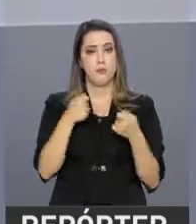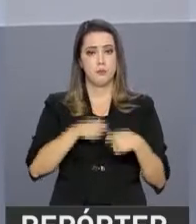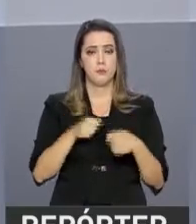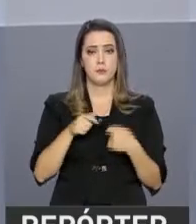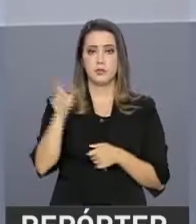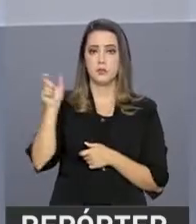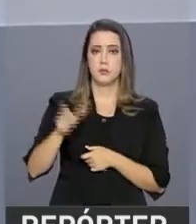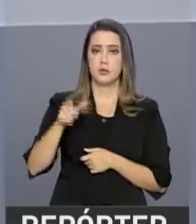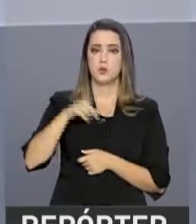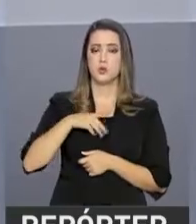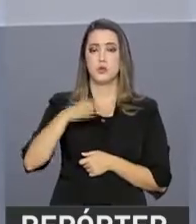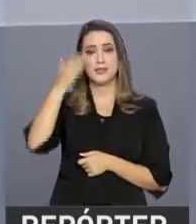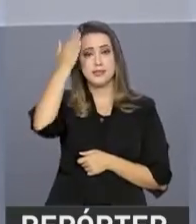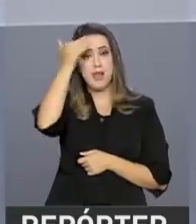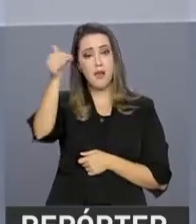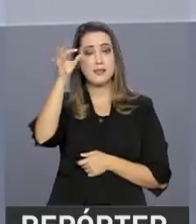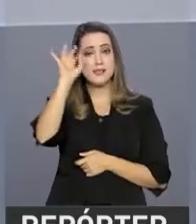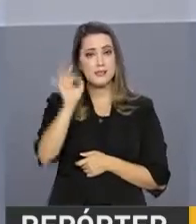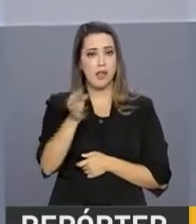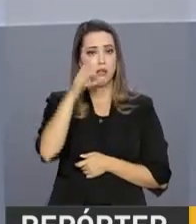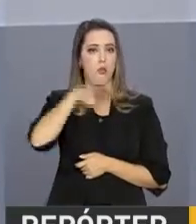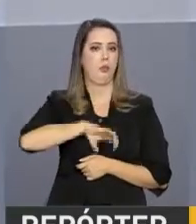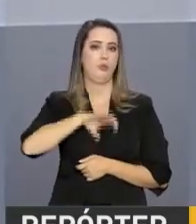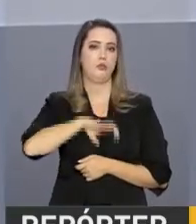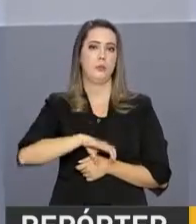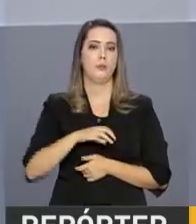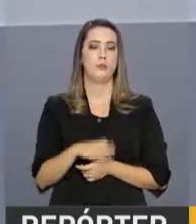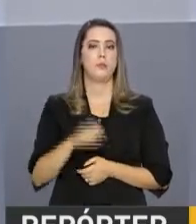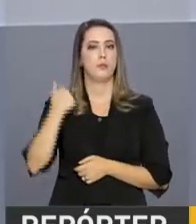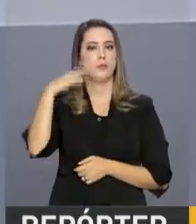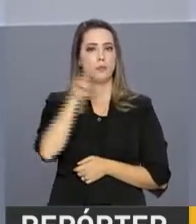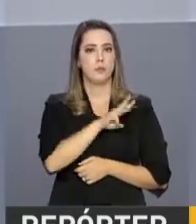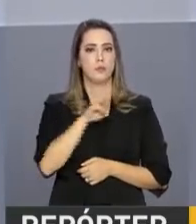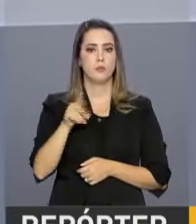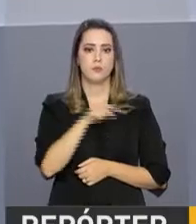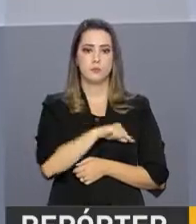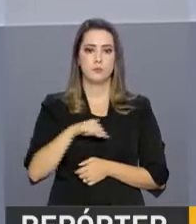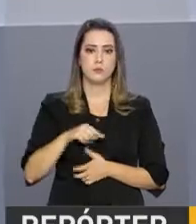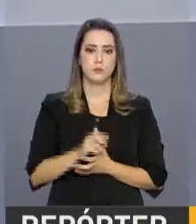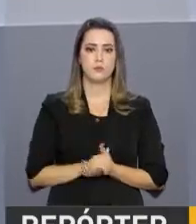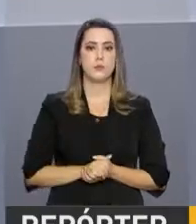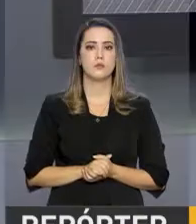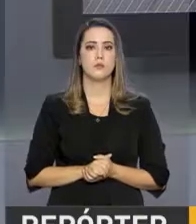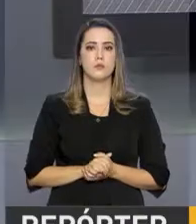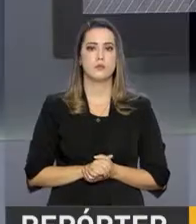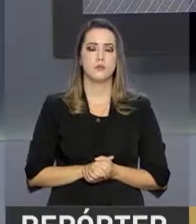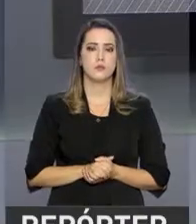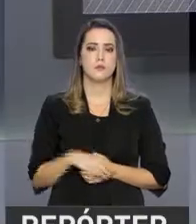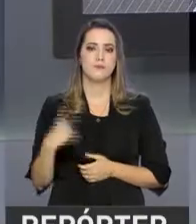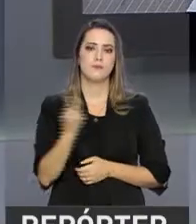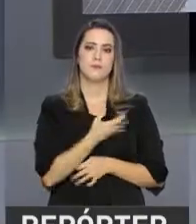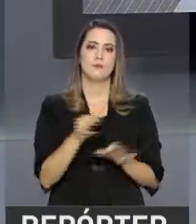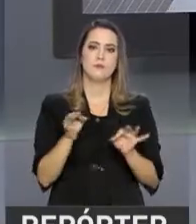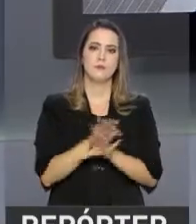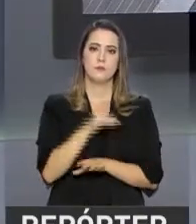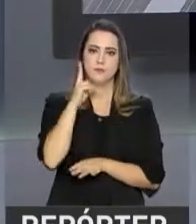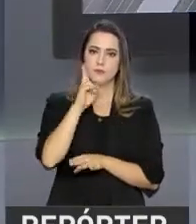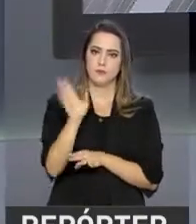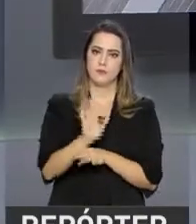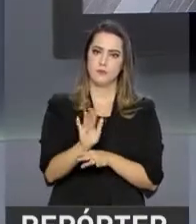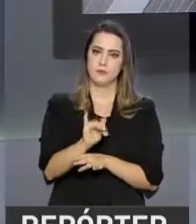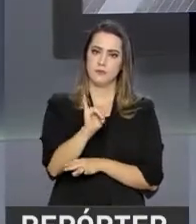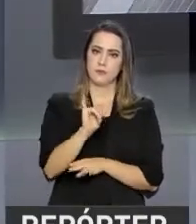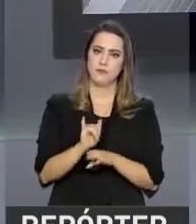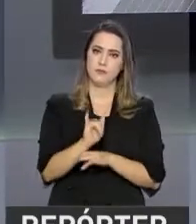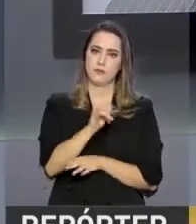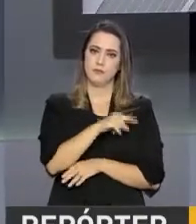que o imigrante tenha domínio da língua portuguesa. Mais informações no site do Ministério da Justiça. Nós ficamos por aqui. Você pode